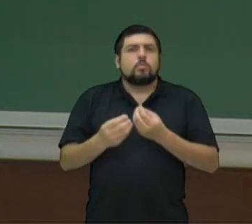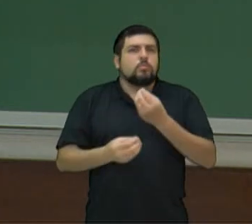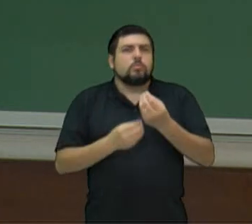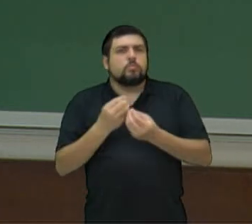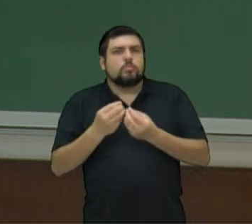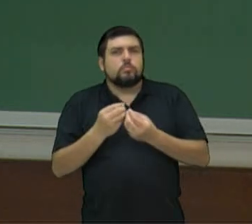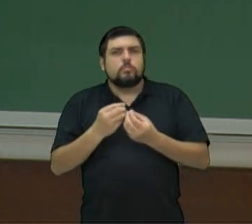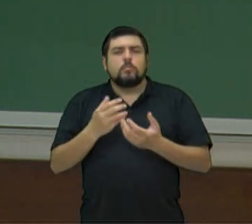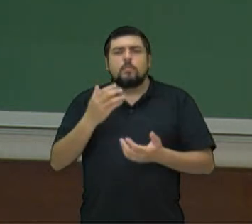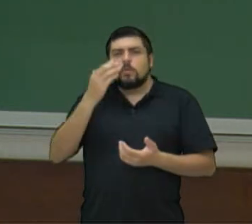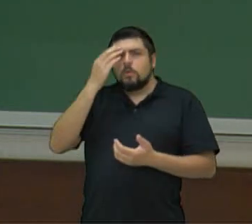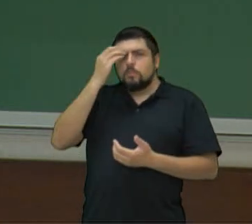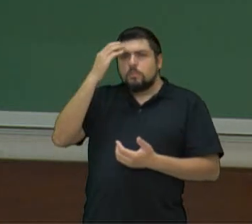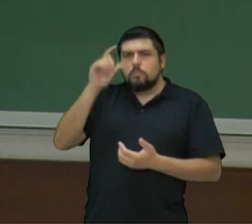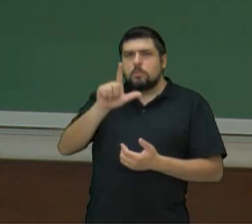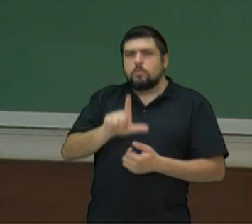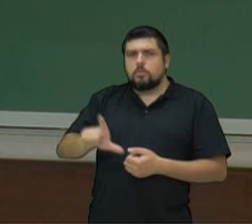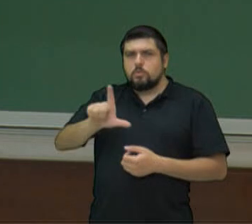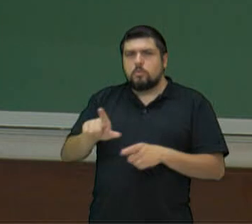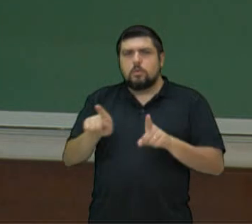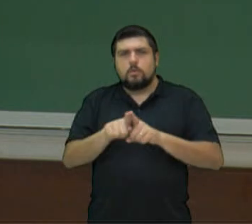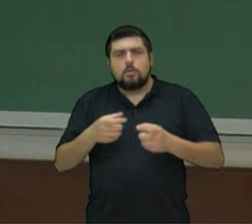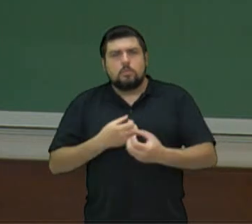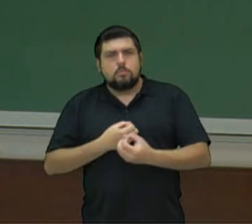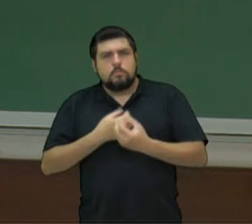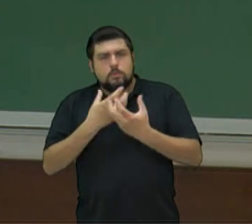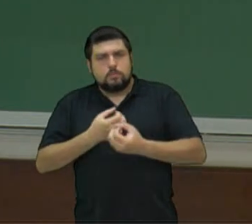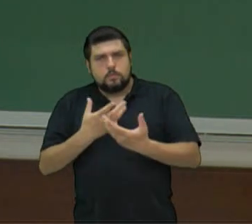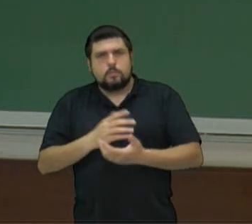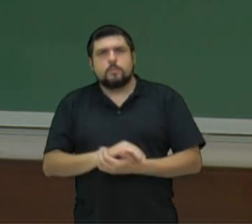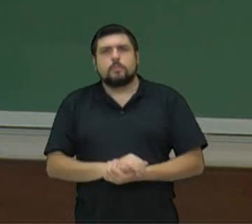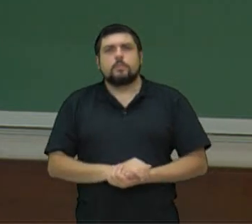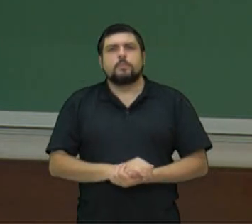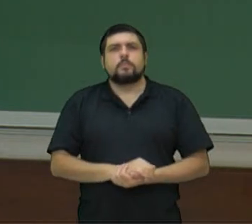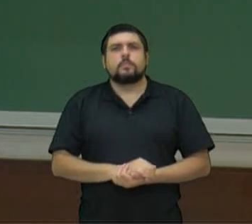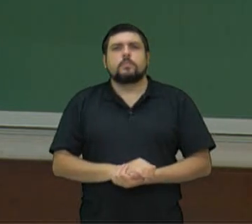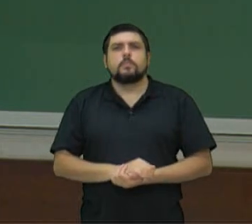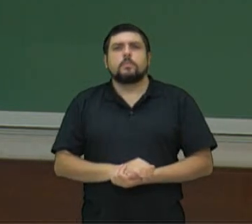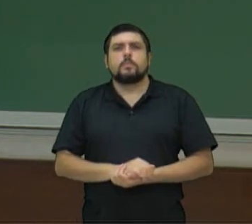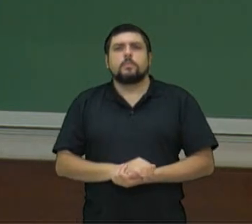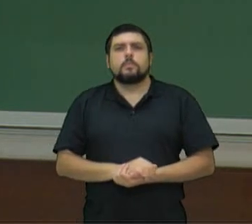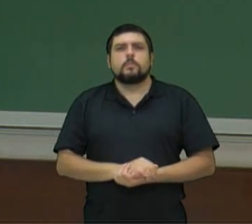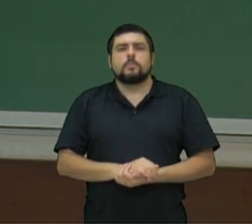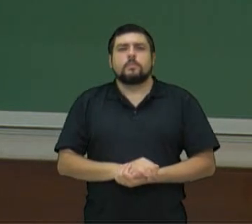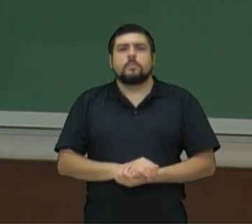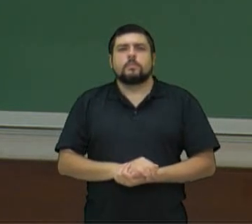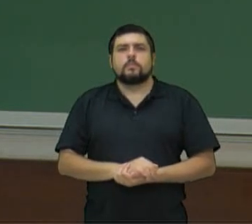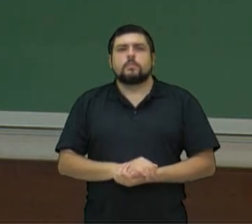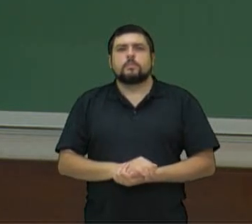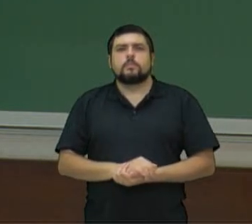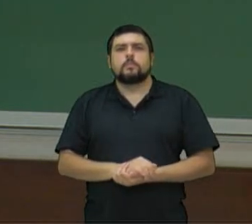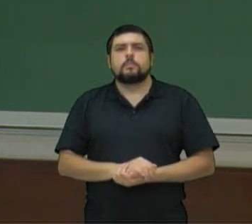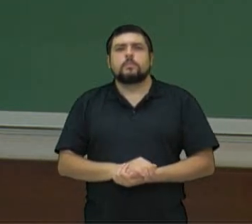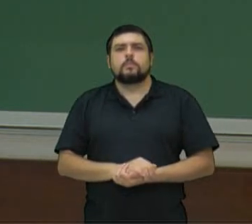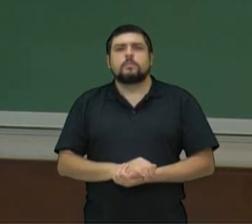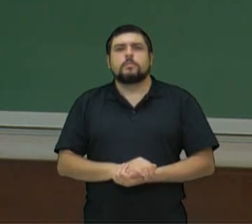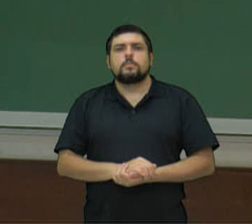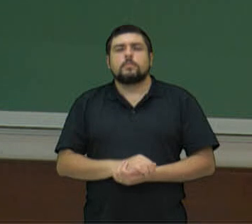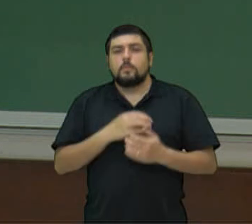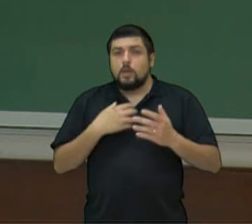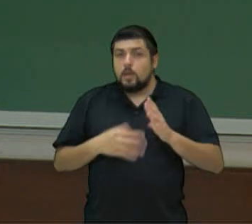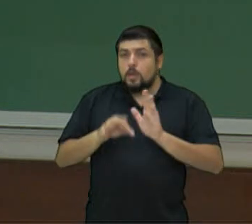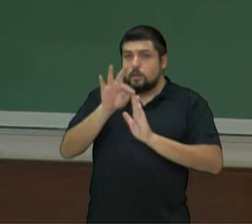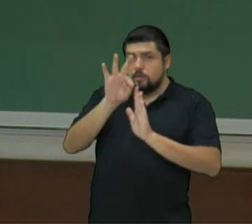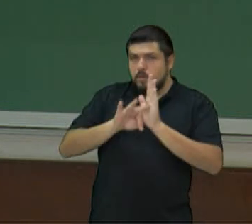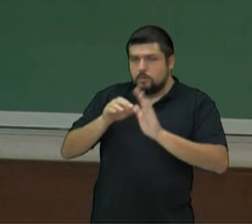famous literature and poetry. Eles podem ser encontrados nos textos de literatura e de poesia. E esse texto